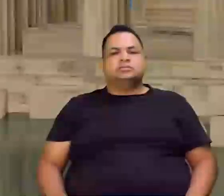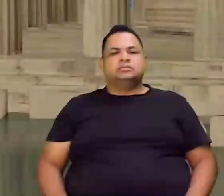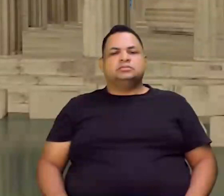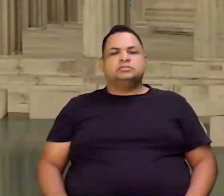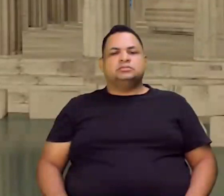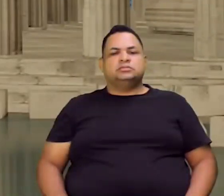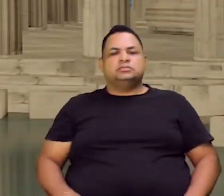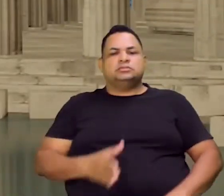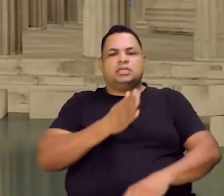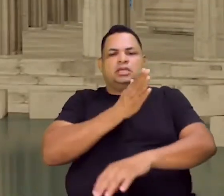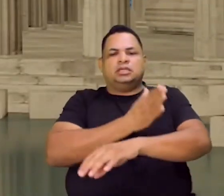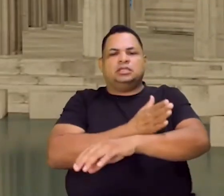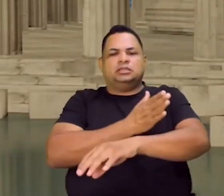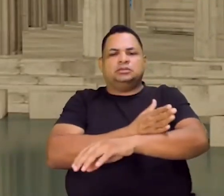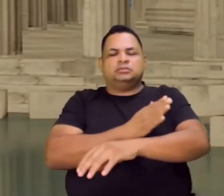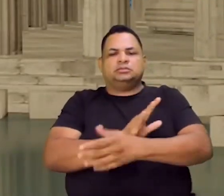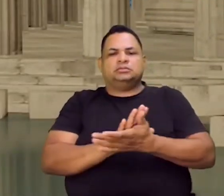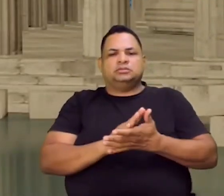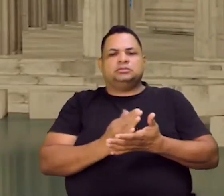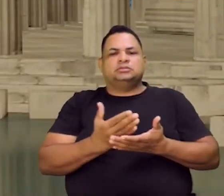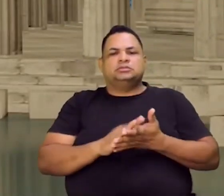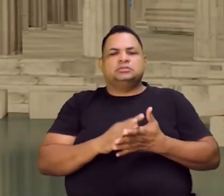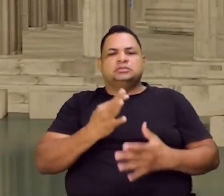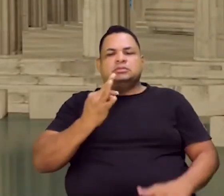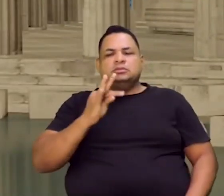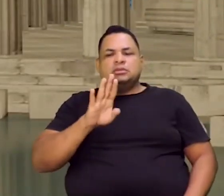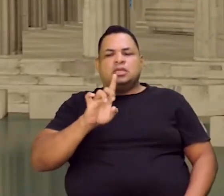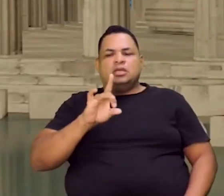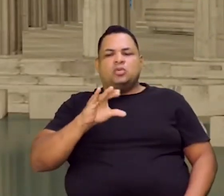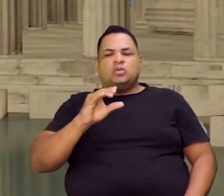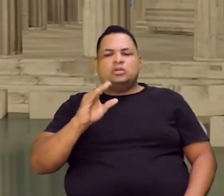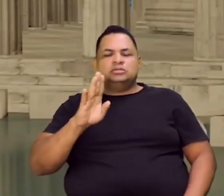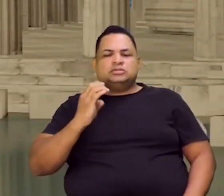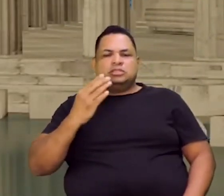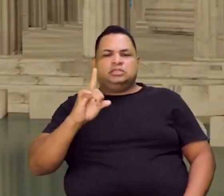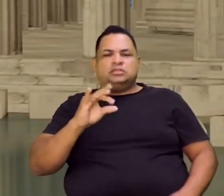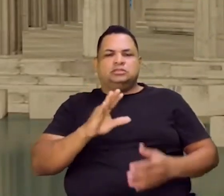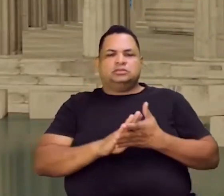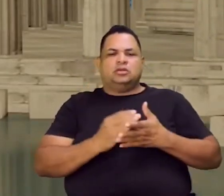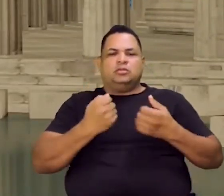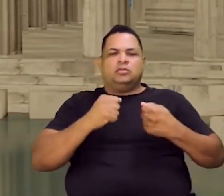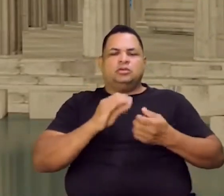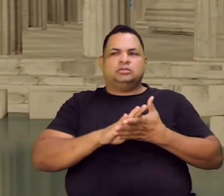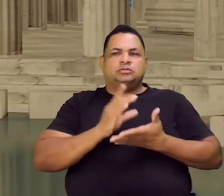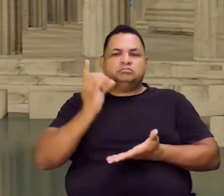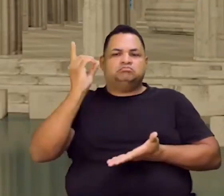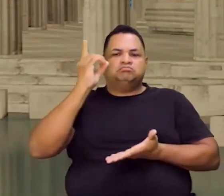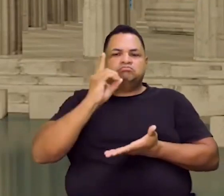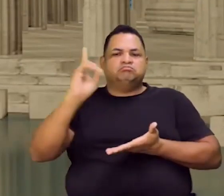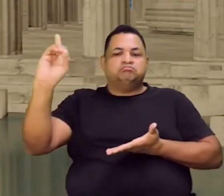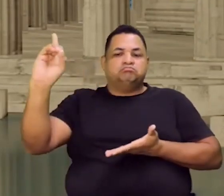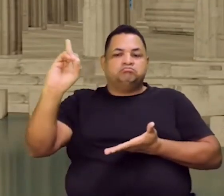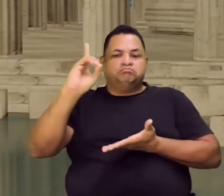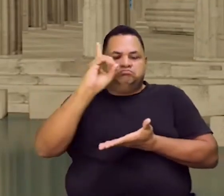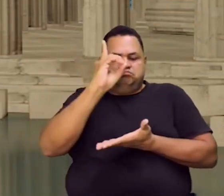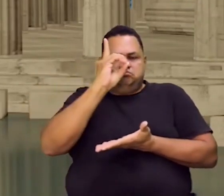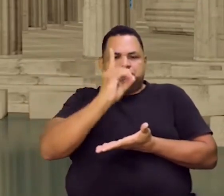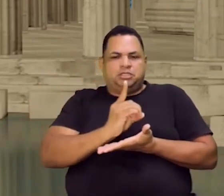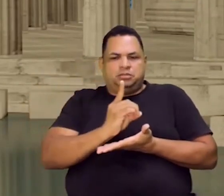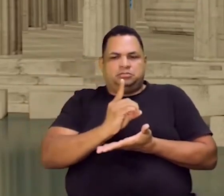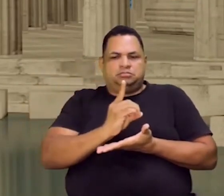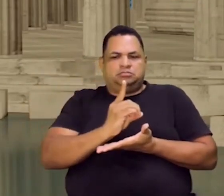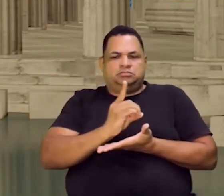Viu que na Idade Média quem era teocracia, né? Teo é Deus. Poder de Deus ou Deus no centro, né? Deus era o que